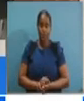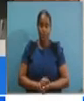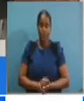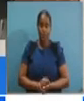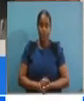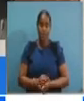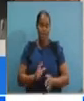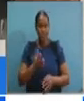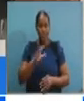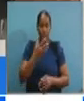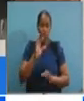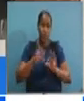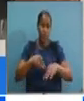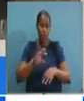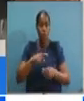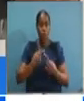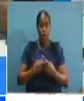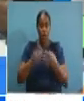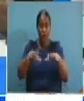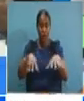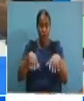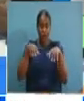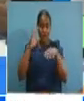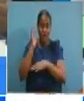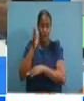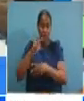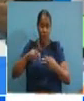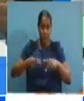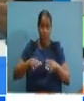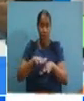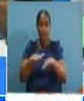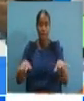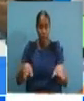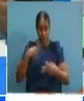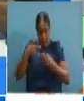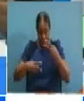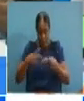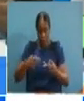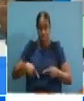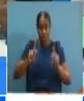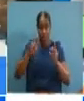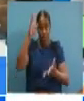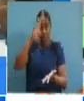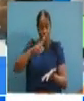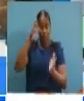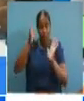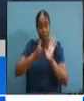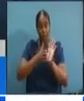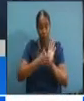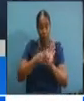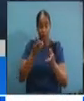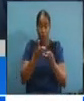já quase no final do ano a assembléia municipal da praia analisou a deliberação que aprova o orçamento retificativo